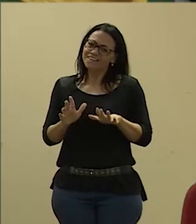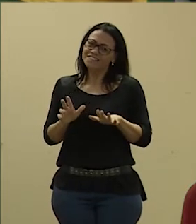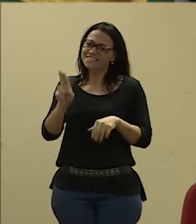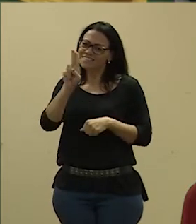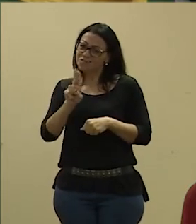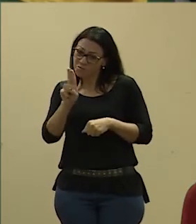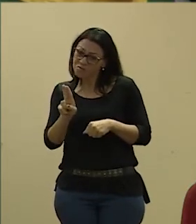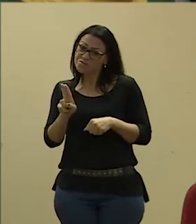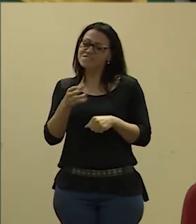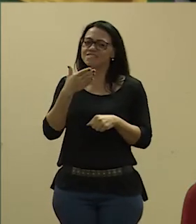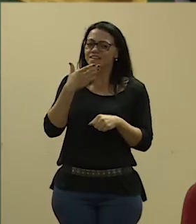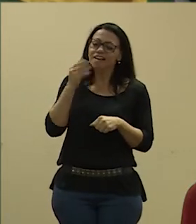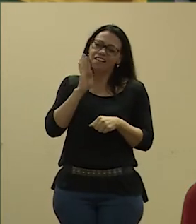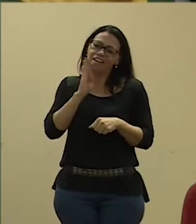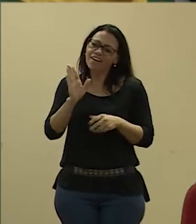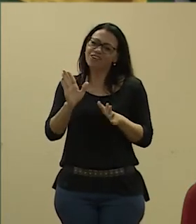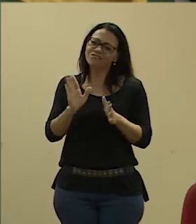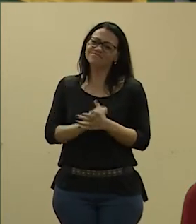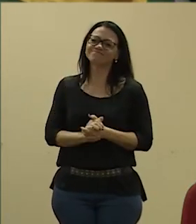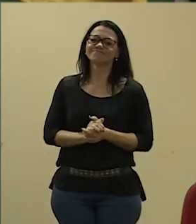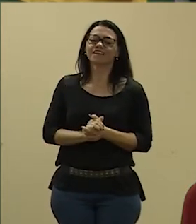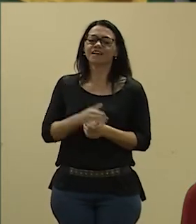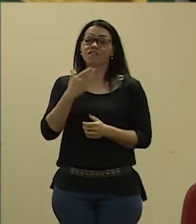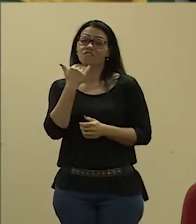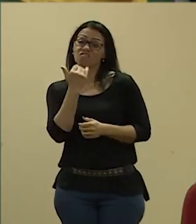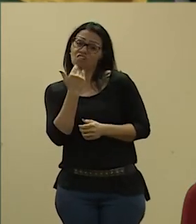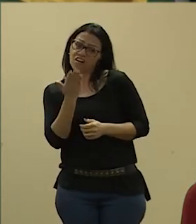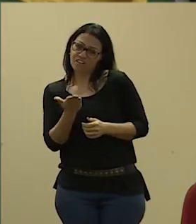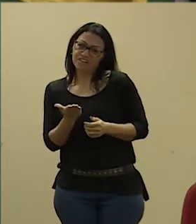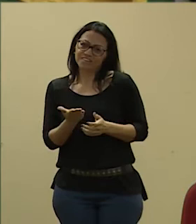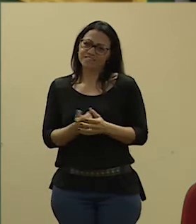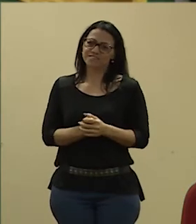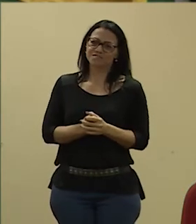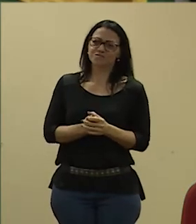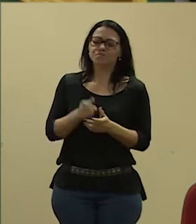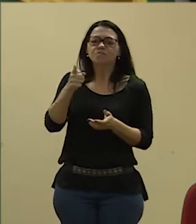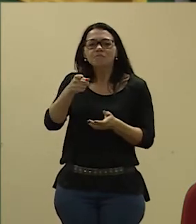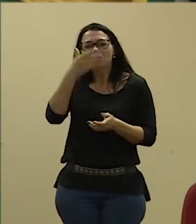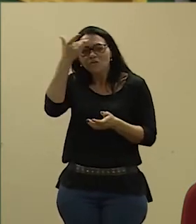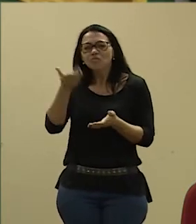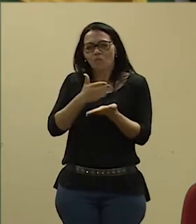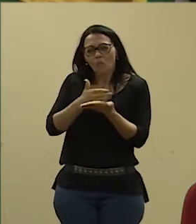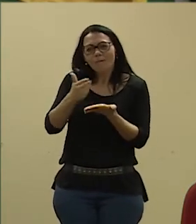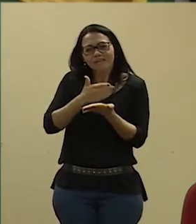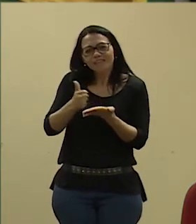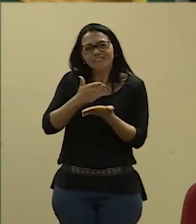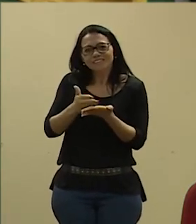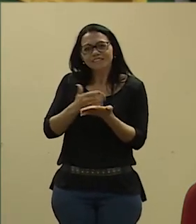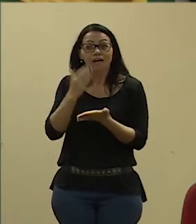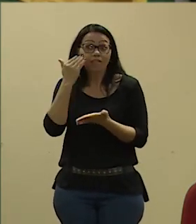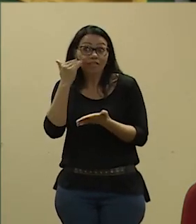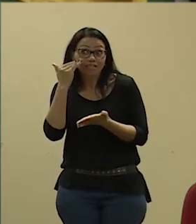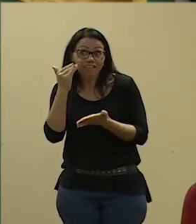nítido é que com certeza vai ser muito mais fácil palatável para quem for visualizar esse vídeo compreender o conteúdo sem dúvida nenhuma